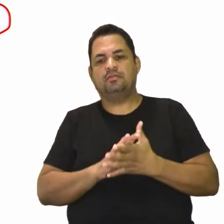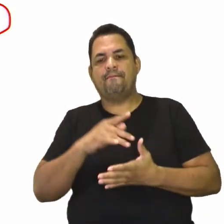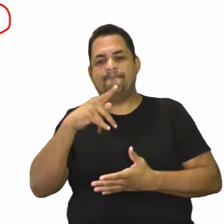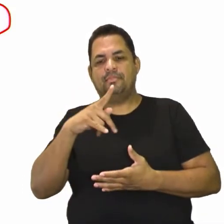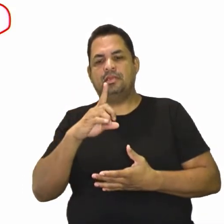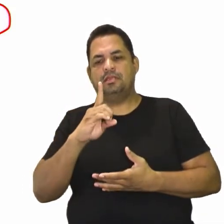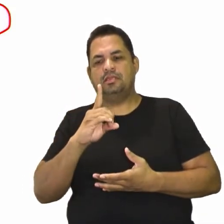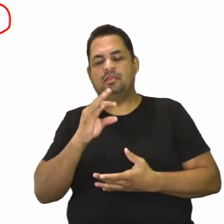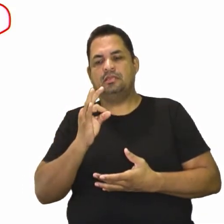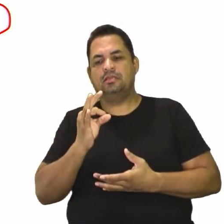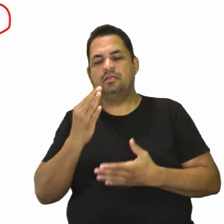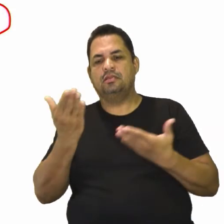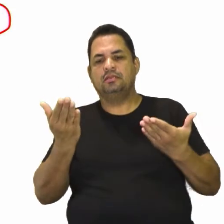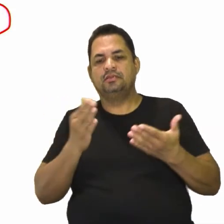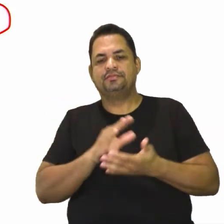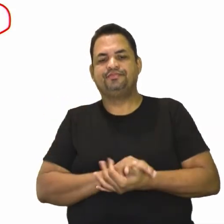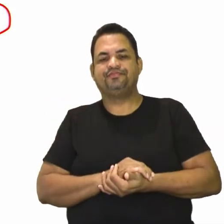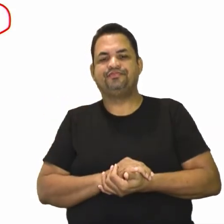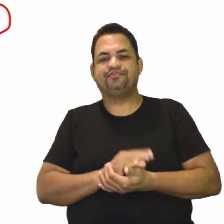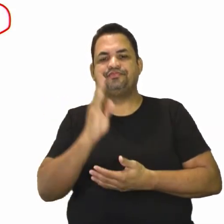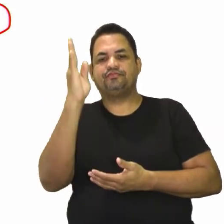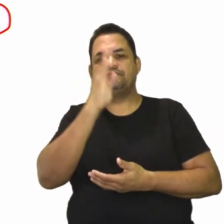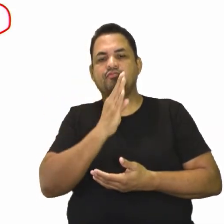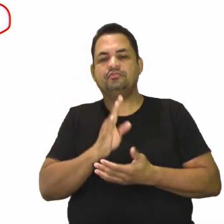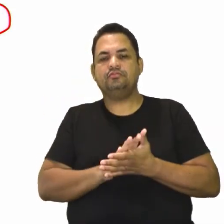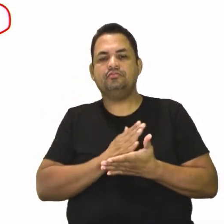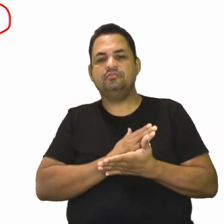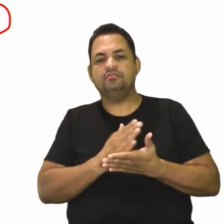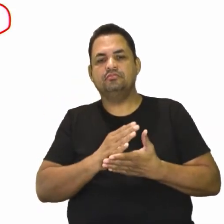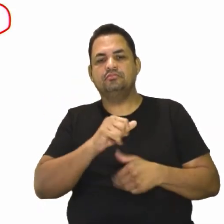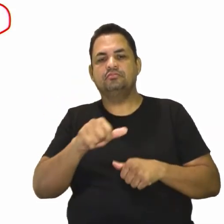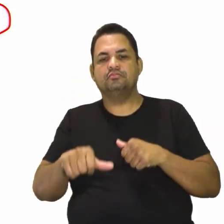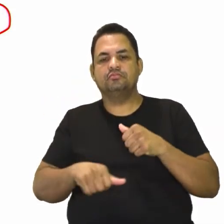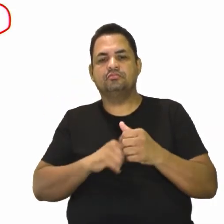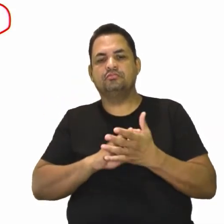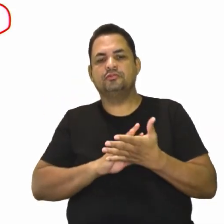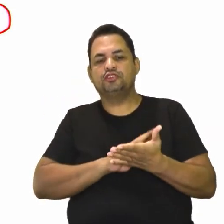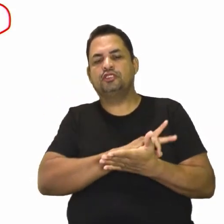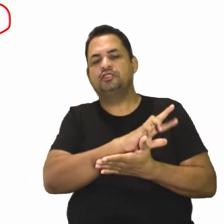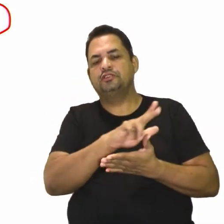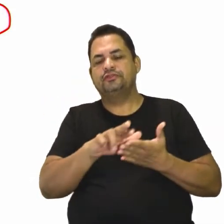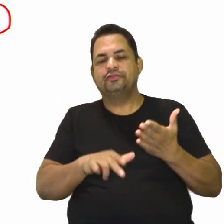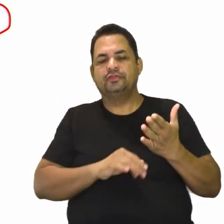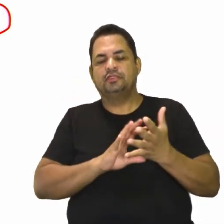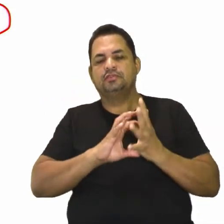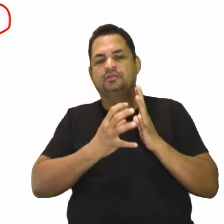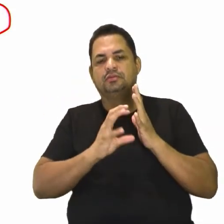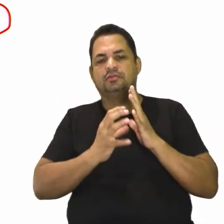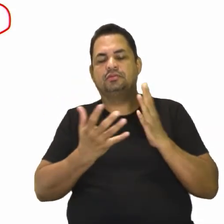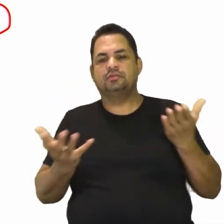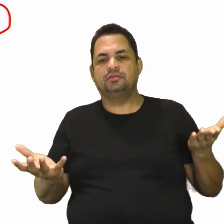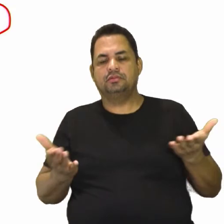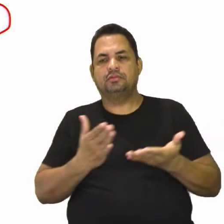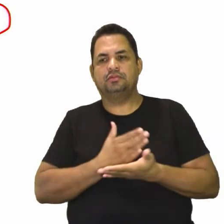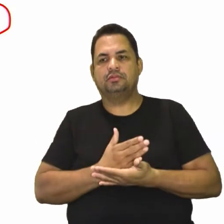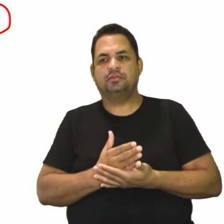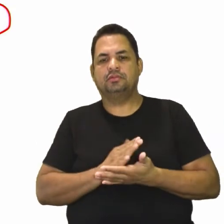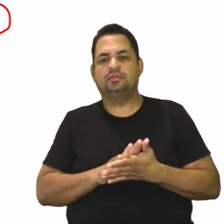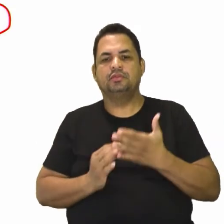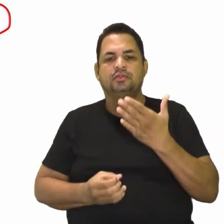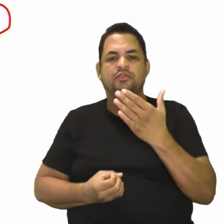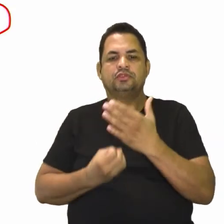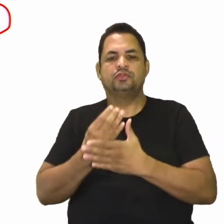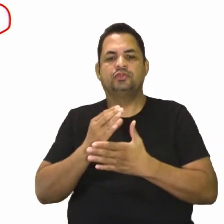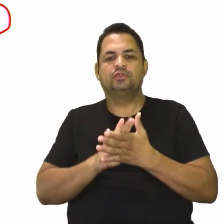nesse momento. Então, o Brasil começa a se tornar pluripartidário. Nós vamos ver lá para frente que vai aparecer